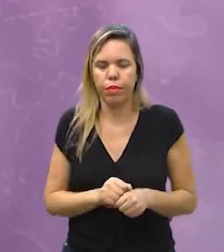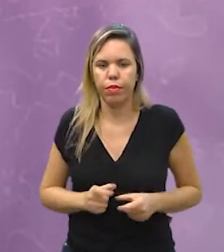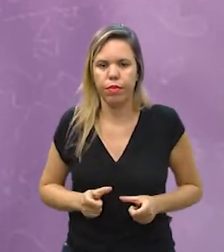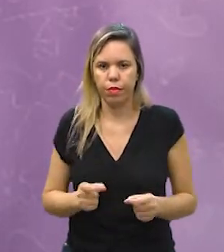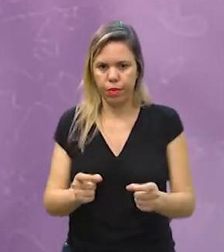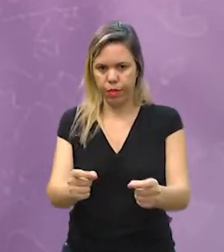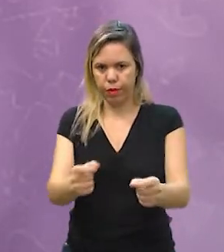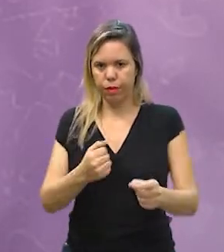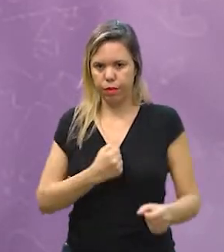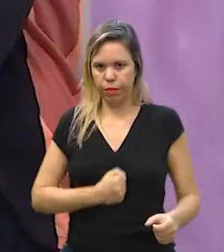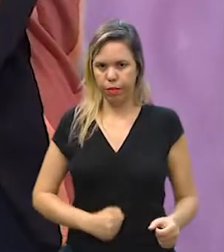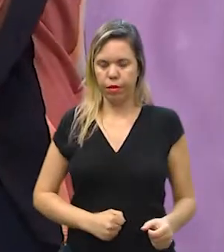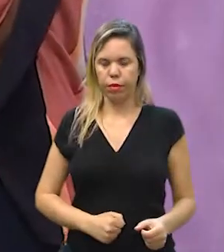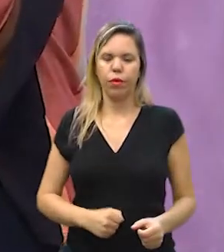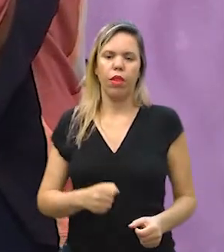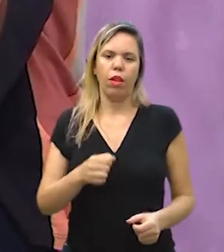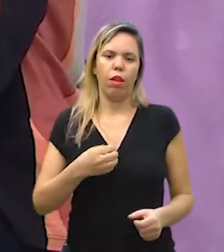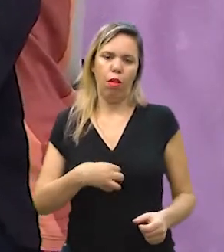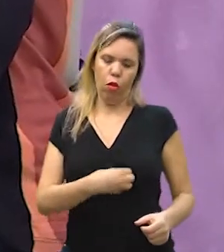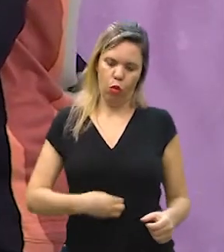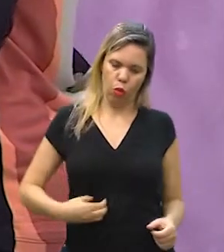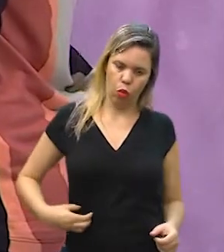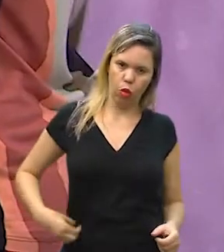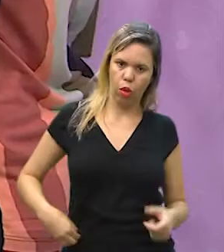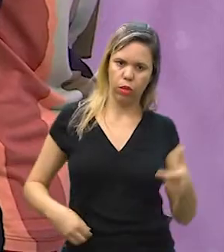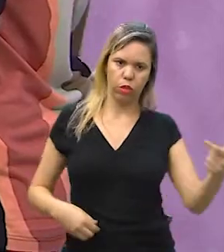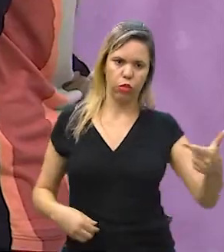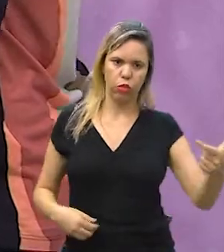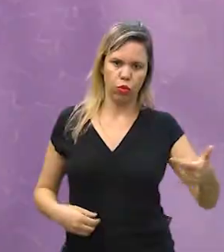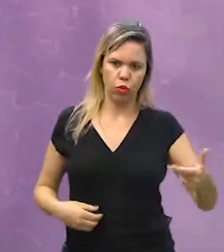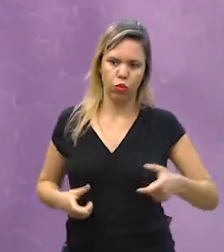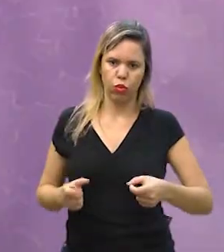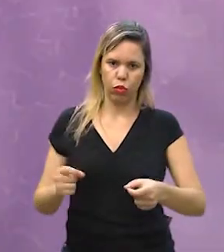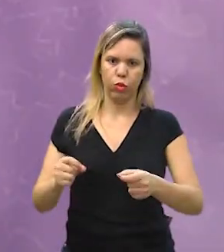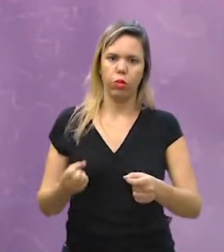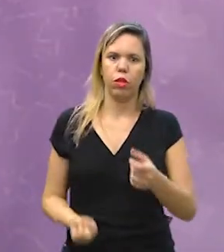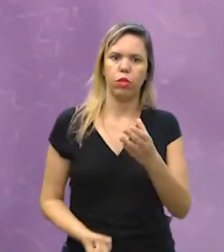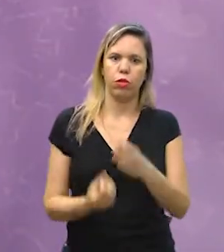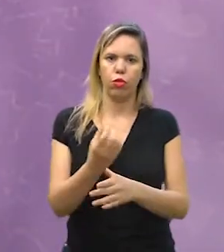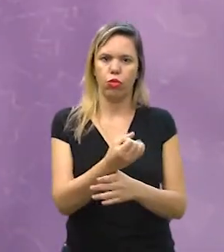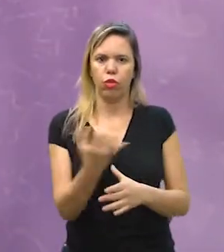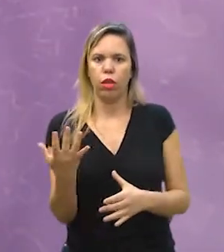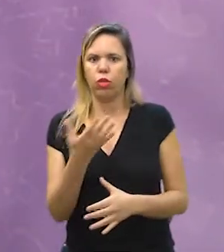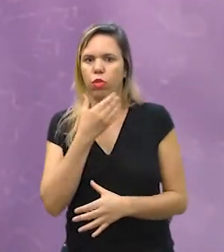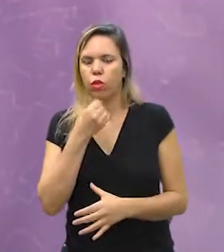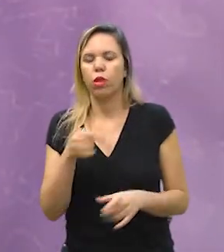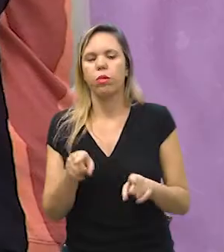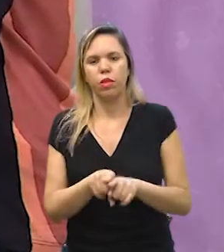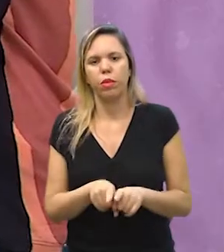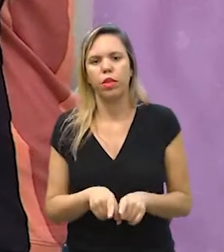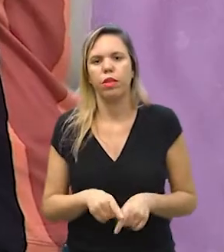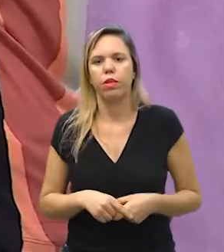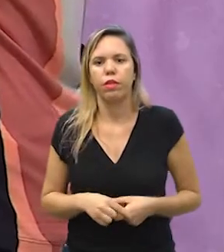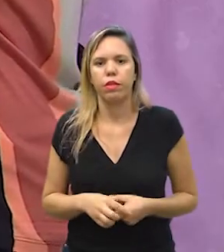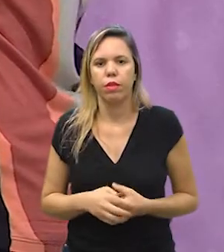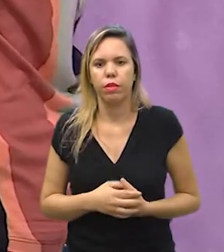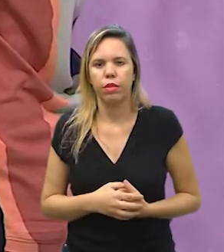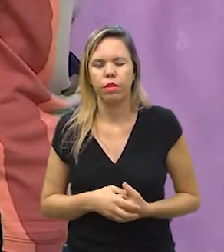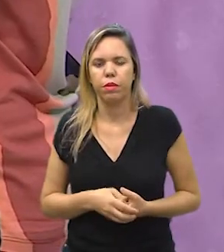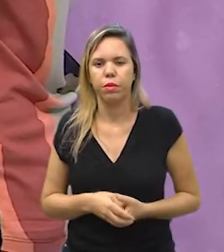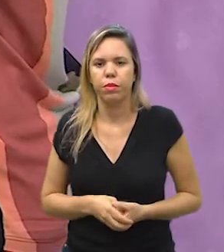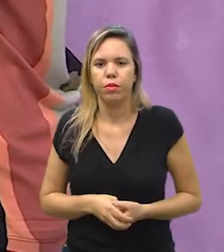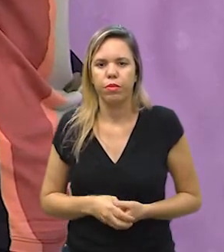do intestino, porque é o segundo câncer que mais acomete mulheres e o que mais acometem os homens também. Então, é algo que a gente tem que